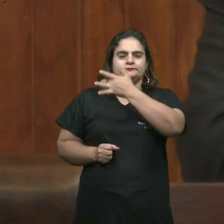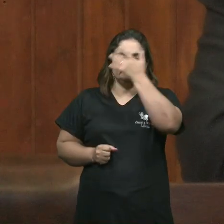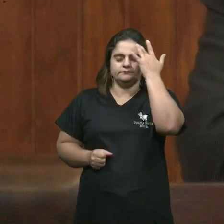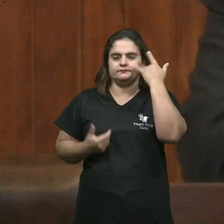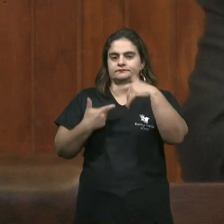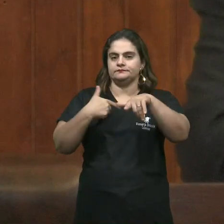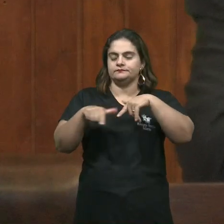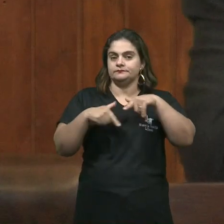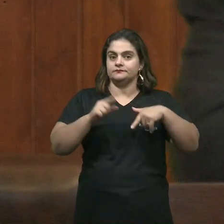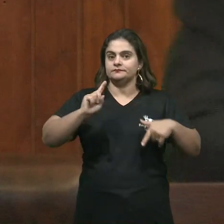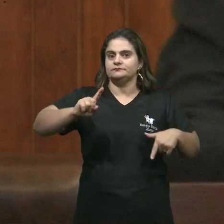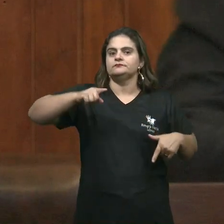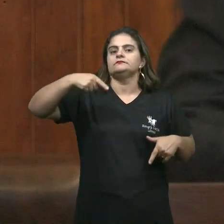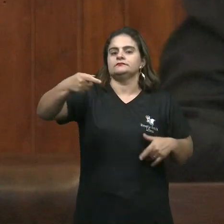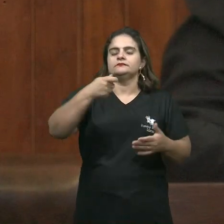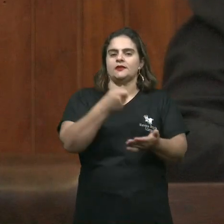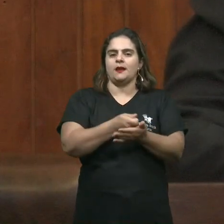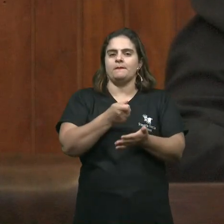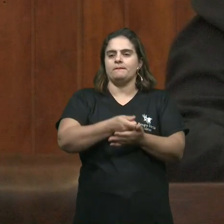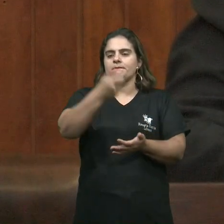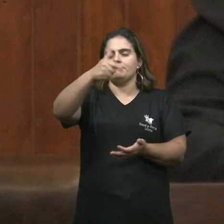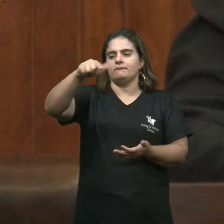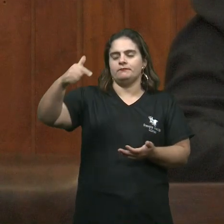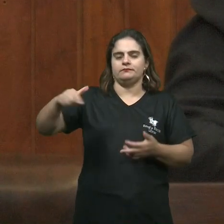servidores ativos, depois você paga o resto.